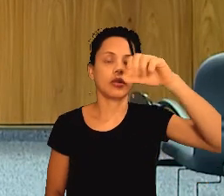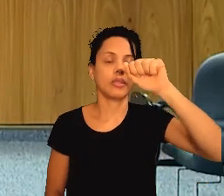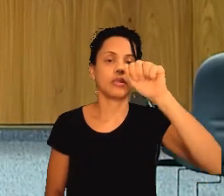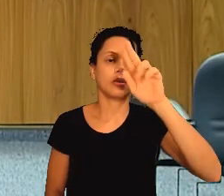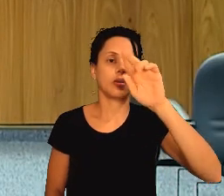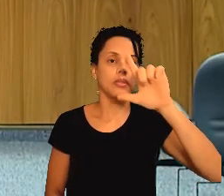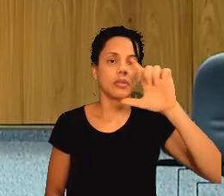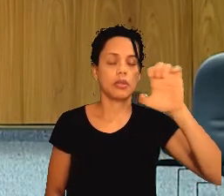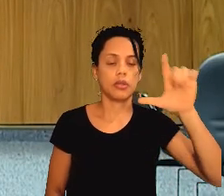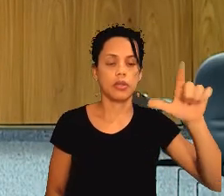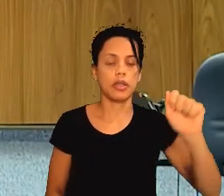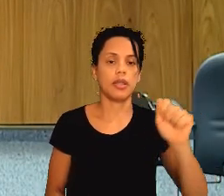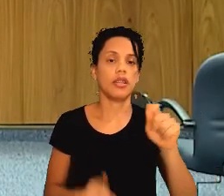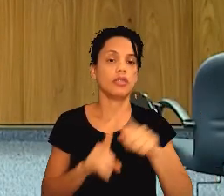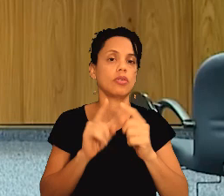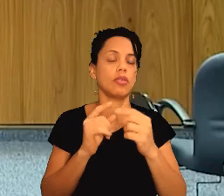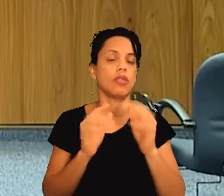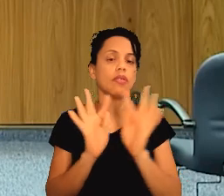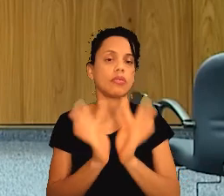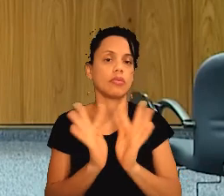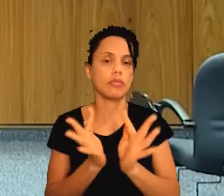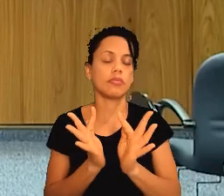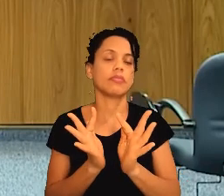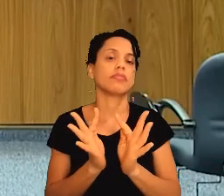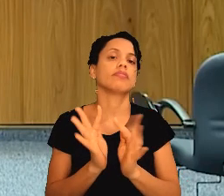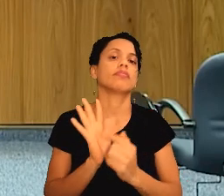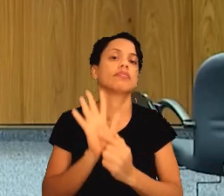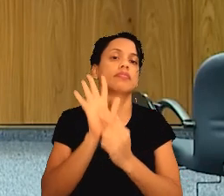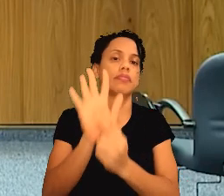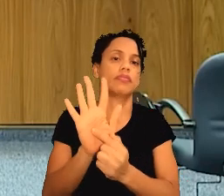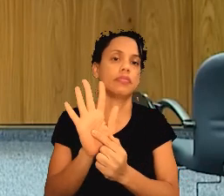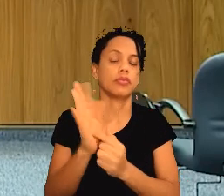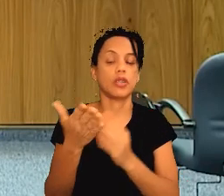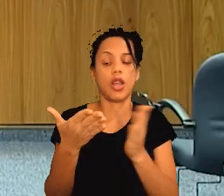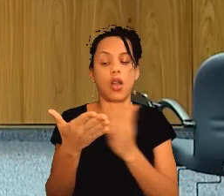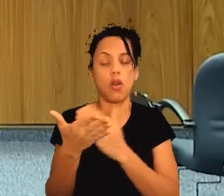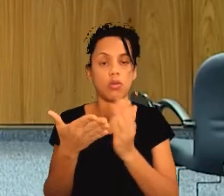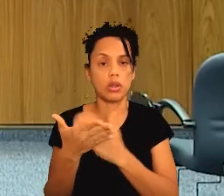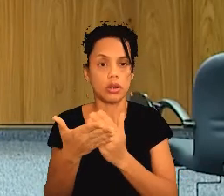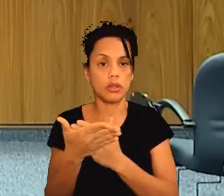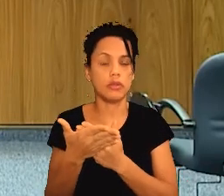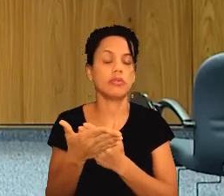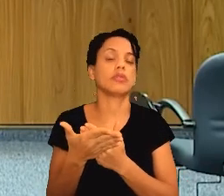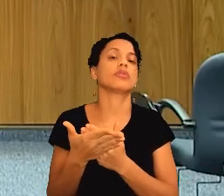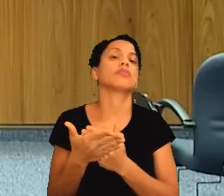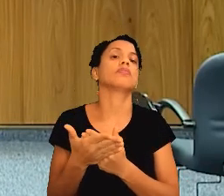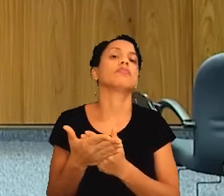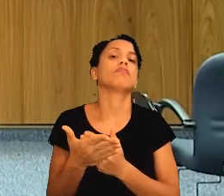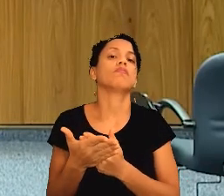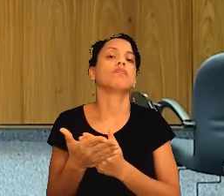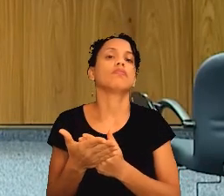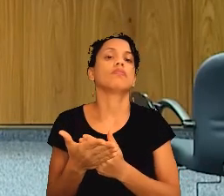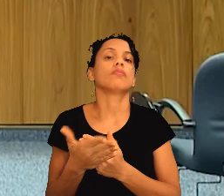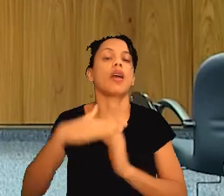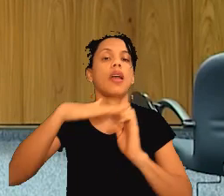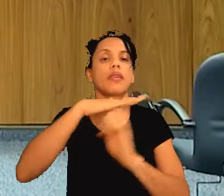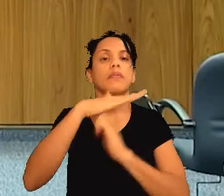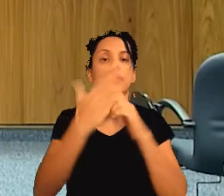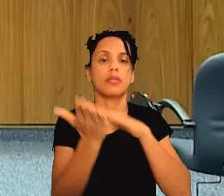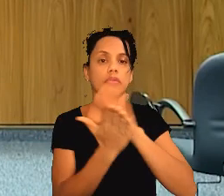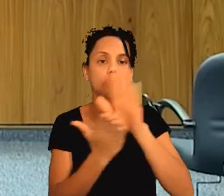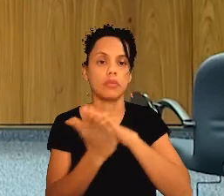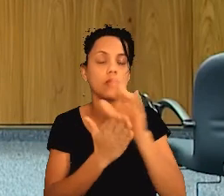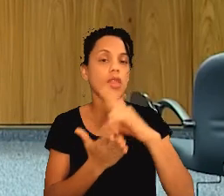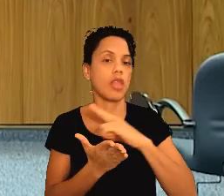Manuela, só para uma breve apresentação, professora, do livro. O livro está do outro lado, a editora trouxe